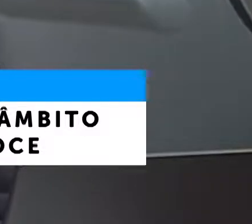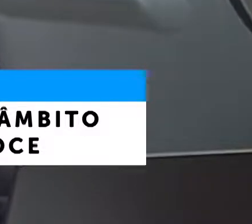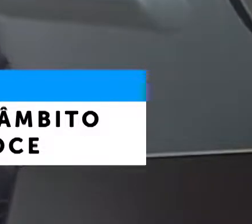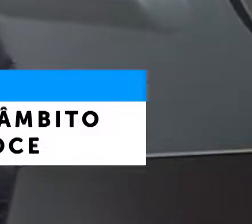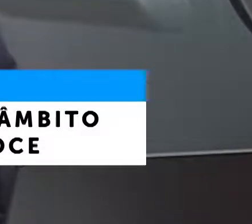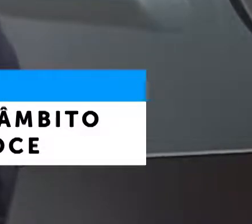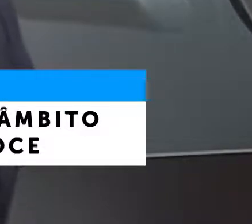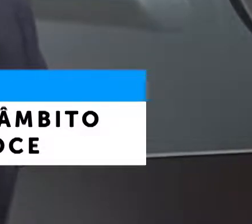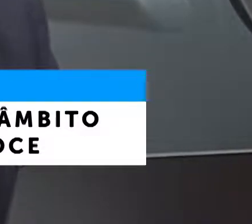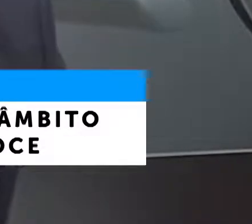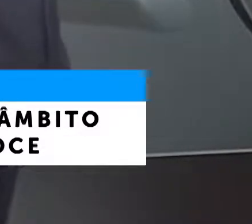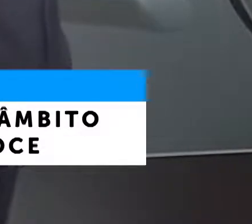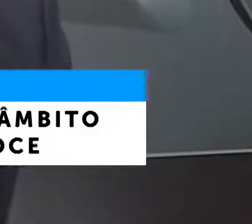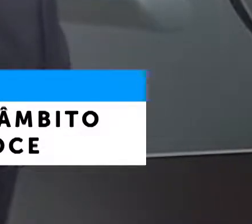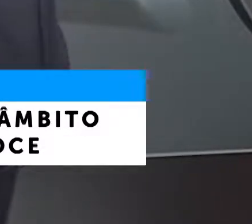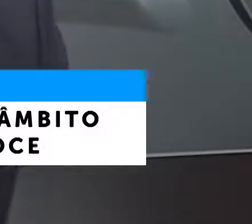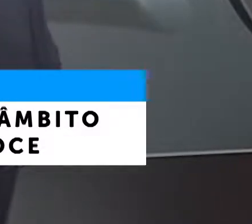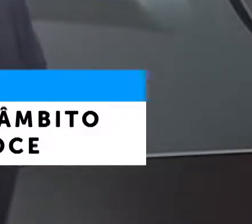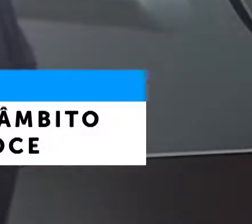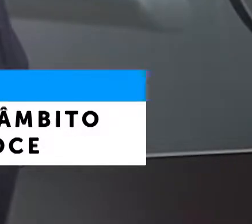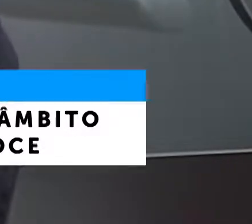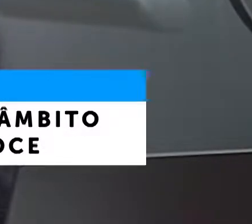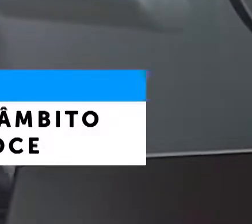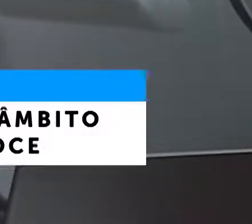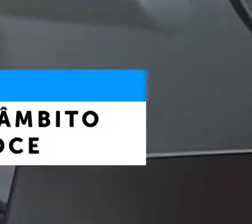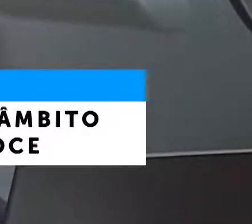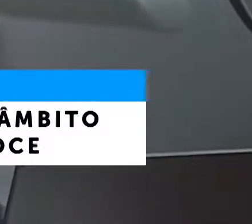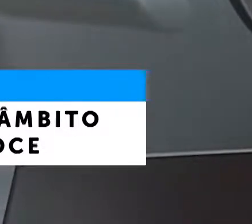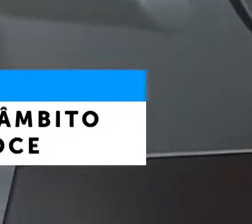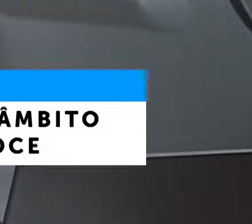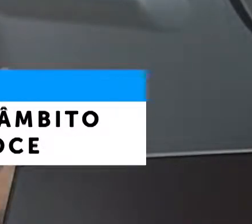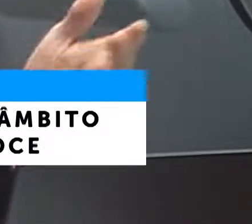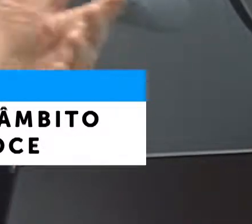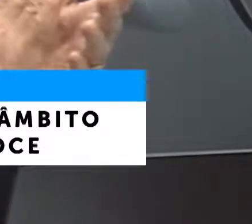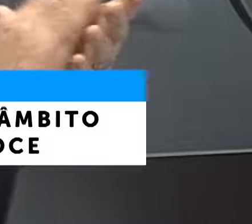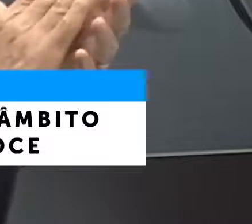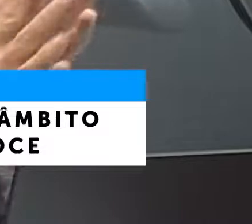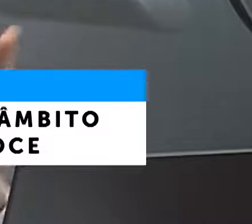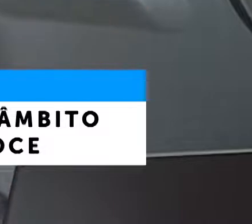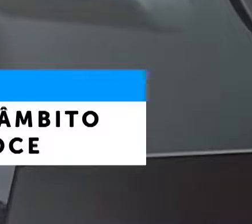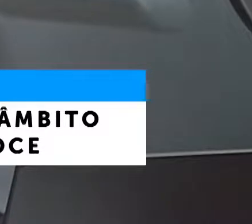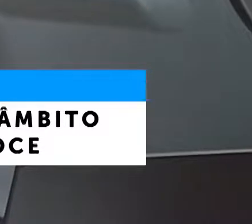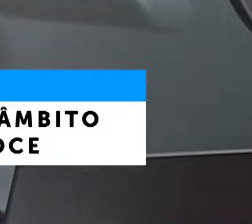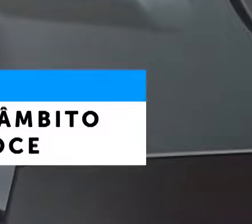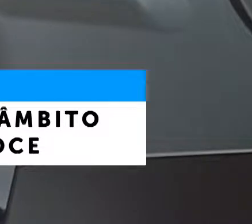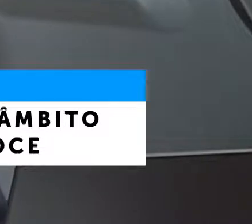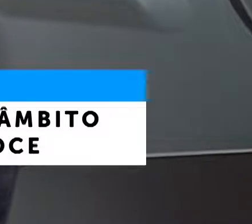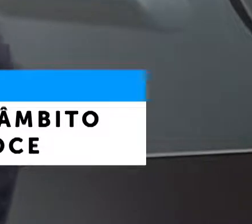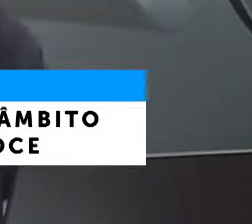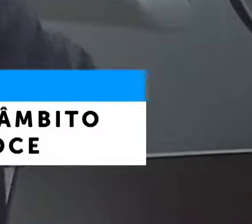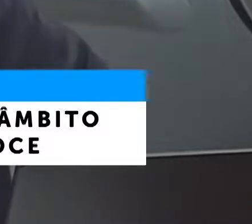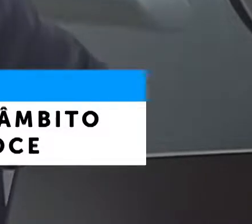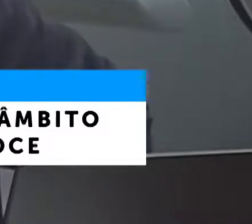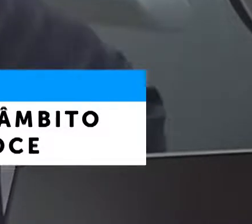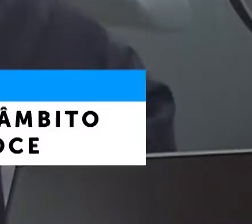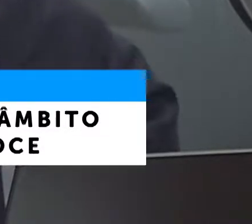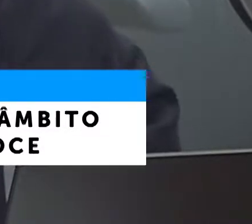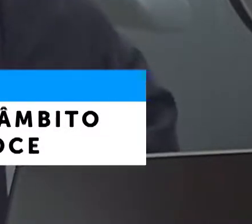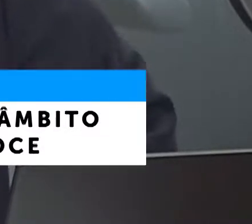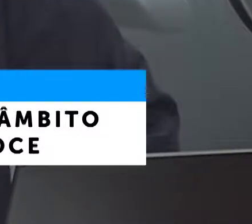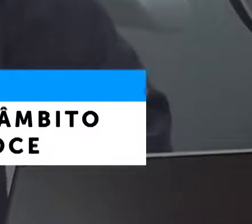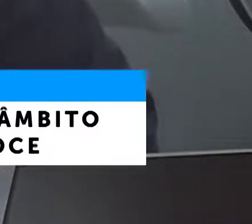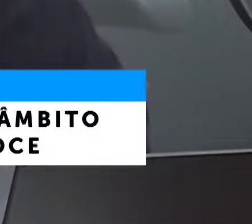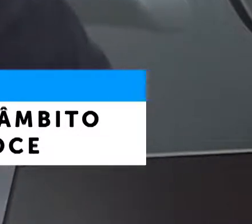nora permitirem, forem dançar na escola, eu vou estar lá na primeira fila batendo palma para elas. Porque se os pais